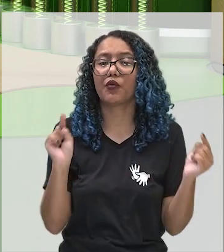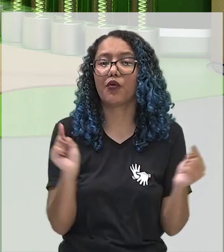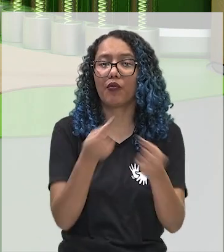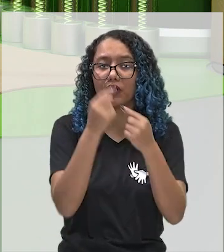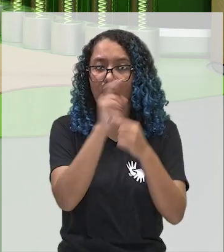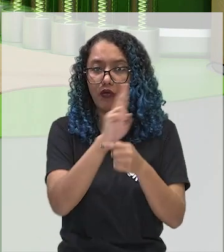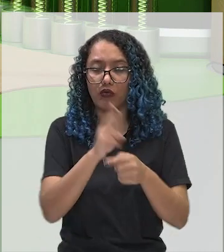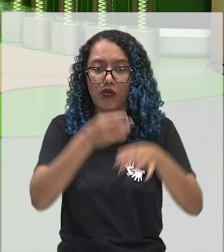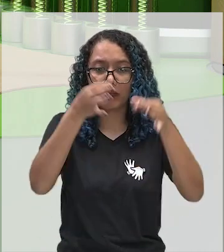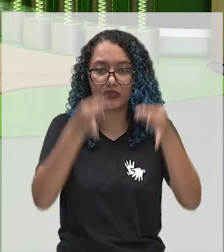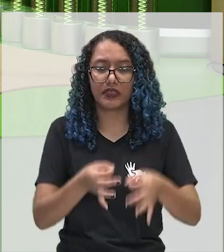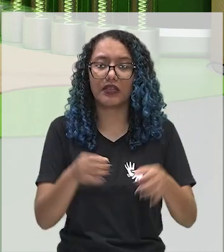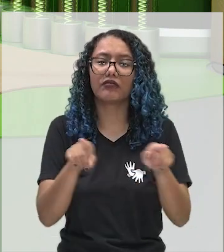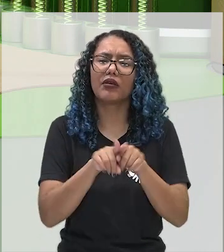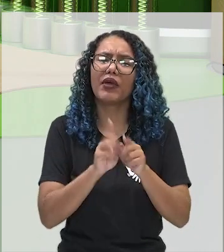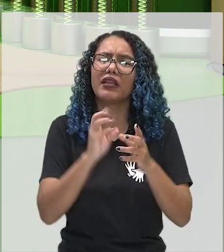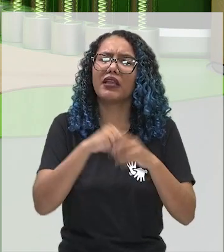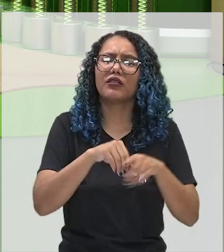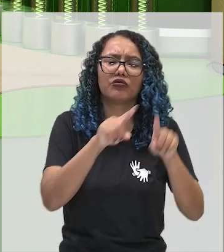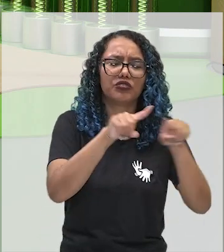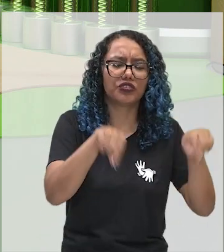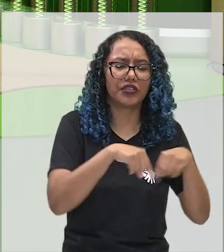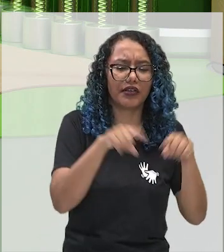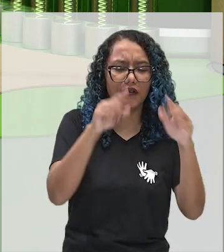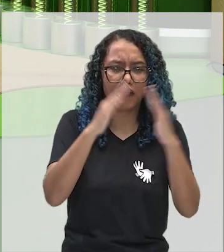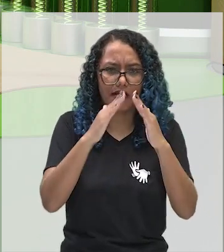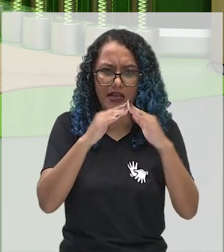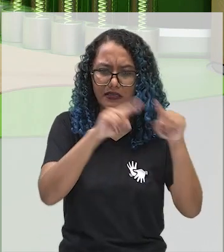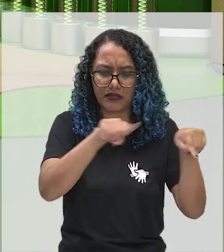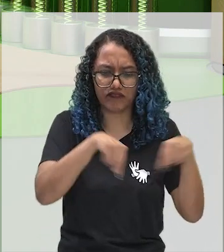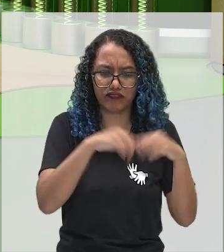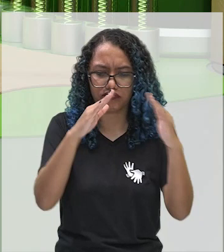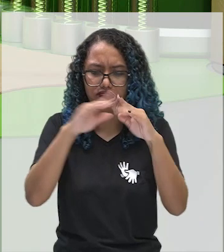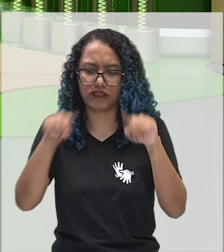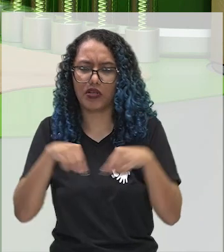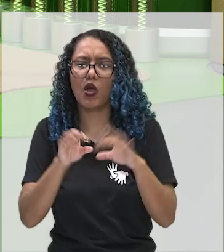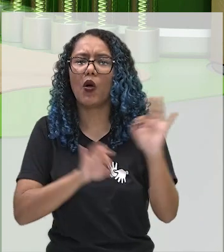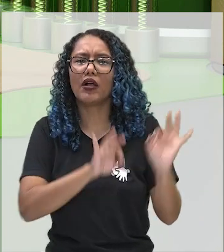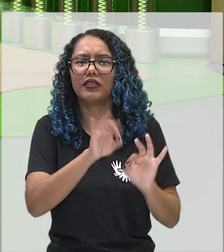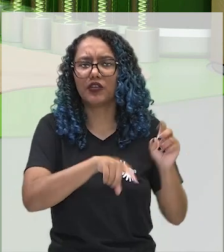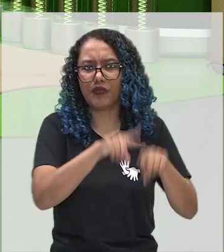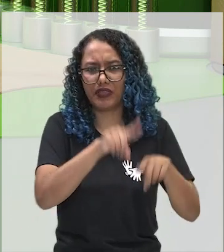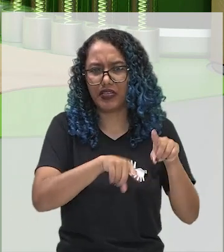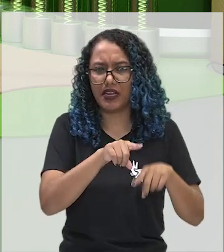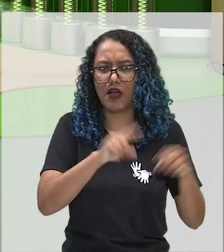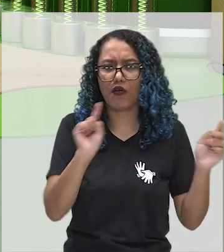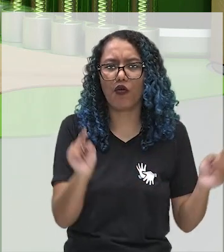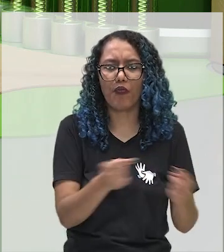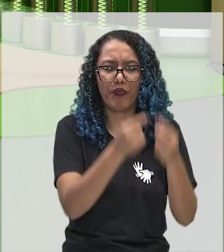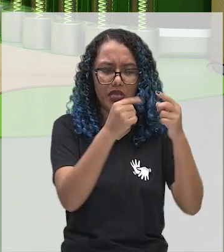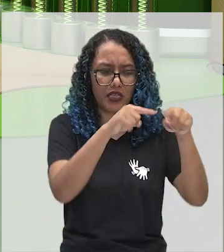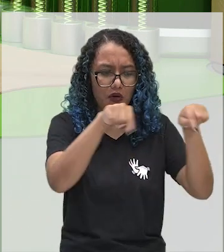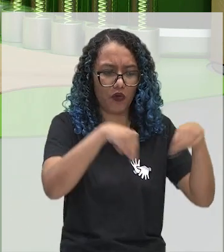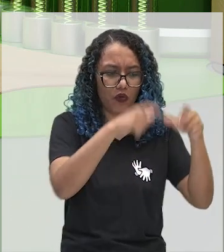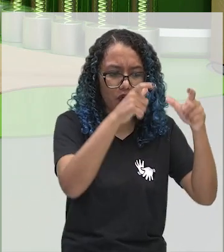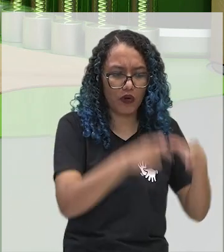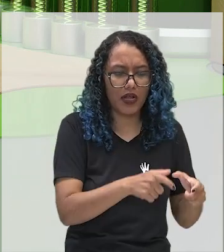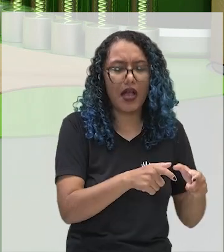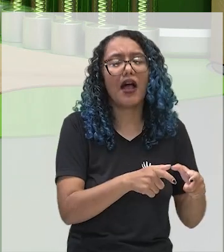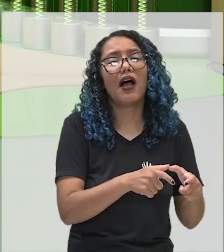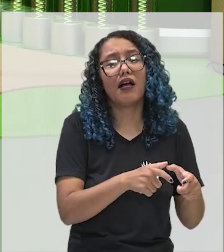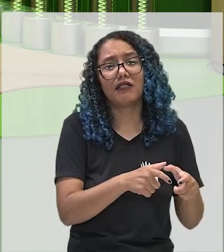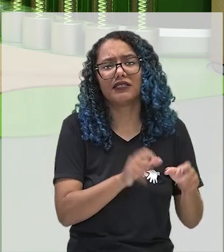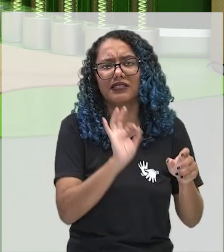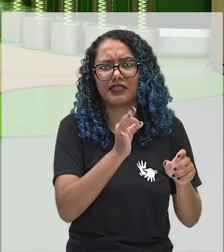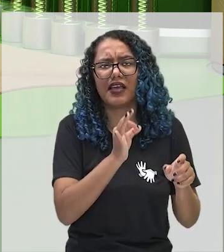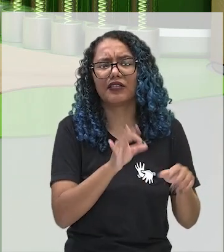casa, a gente também procura organizar alguns objetos, né, de acordo com a sua função, de acordo com o cômodo da casa. Então, para